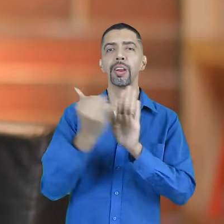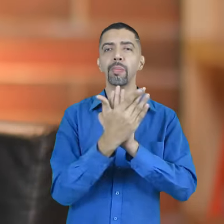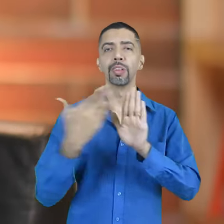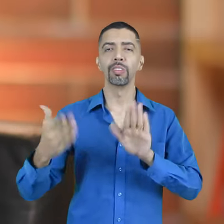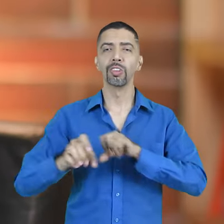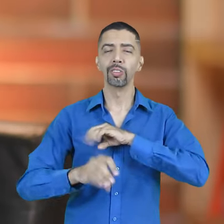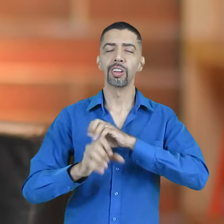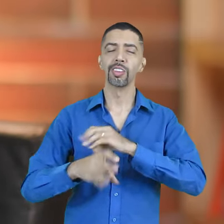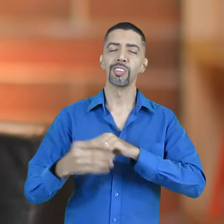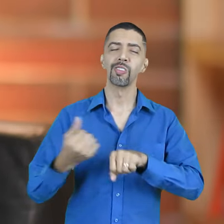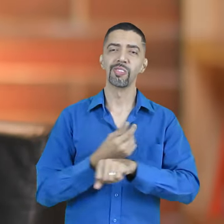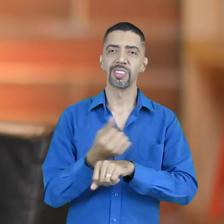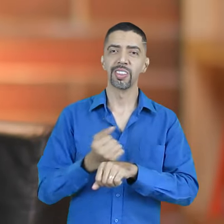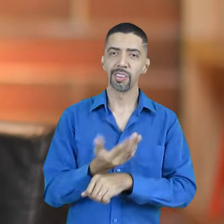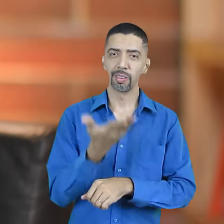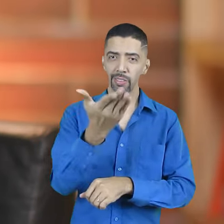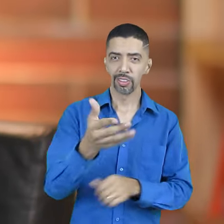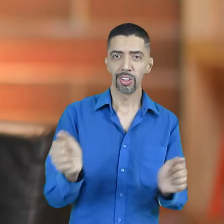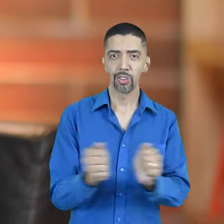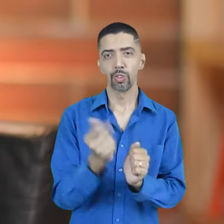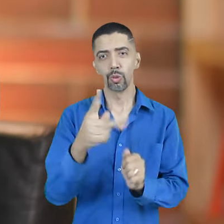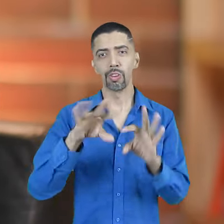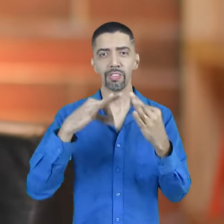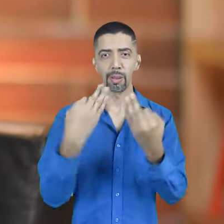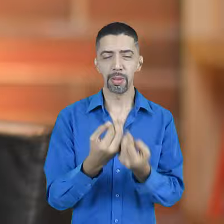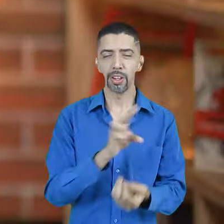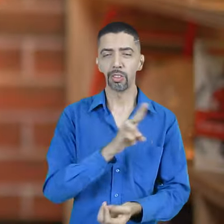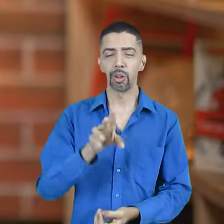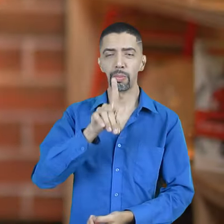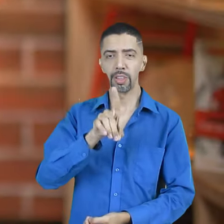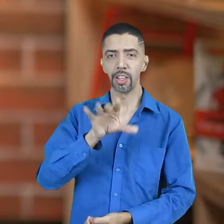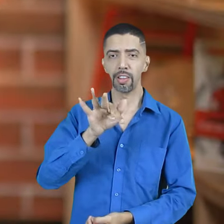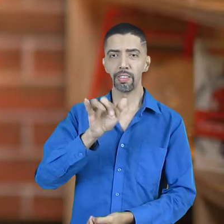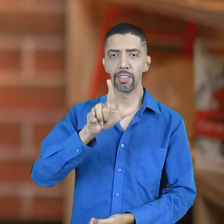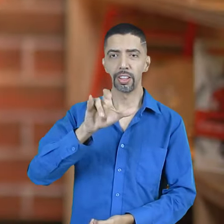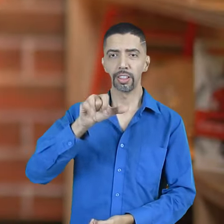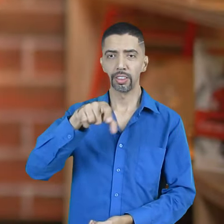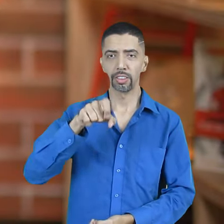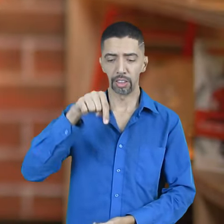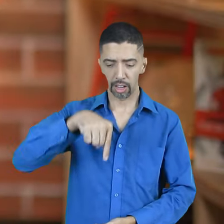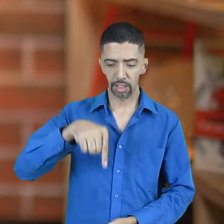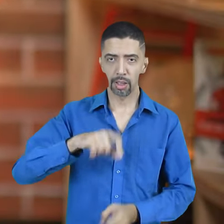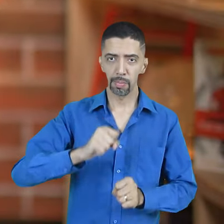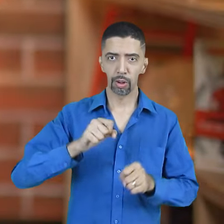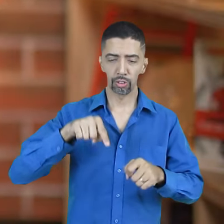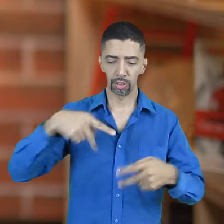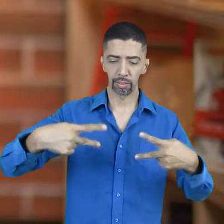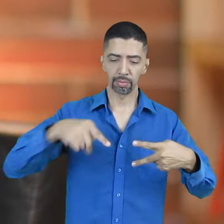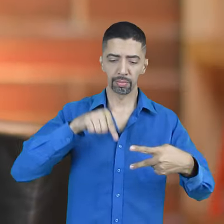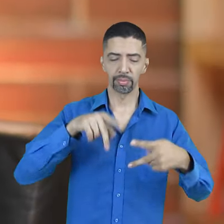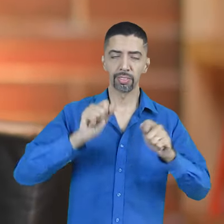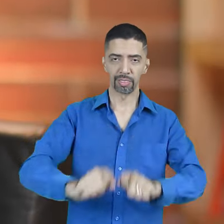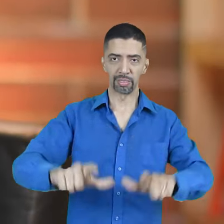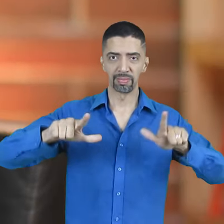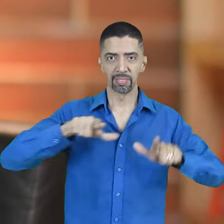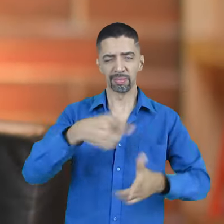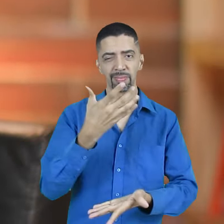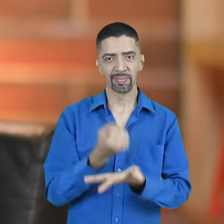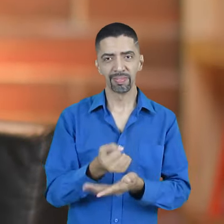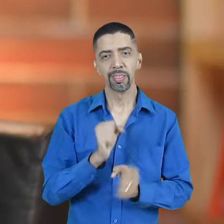do comportamento financeiro para você e para sua família. Vai estar aqui na descrição, é só começar a acessar.